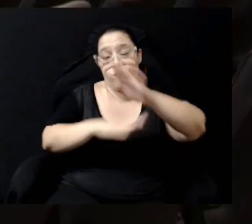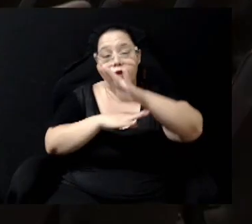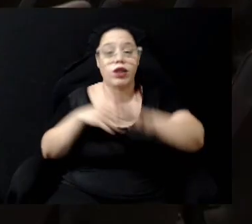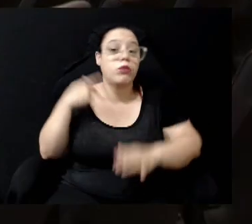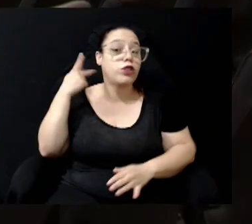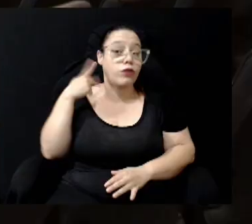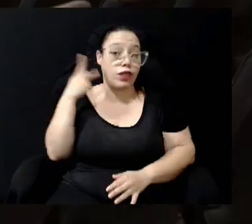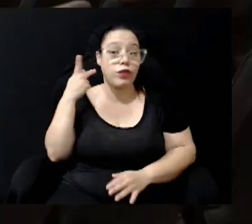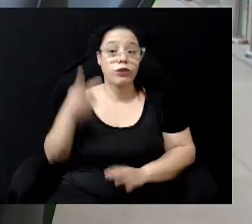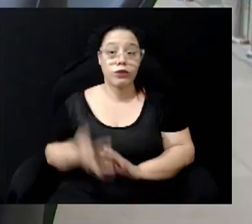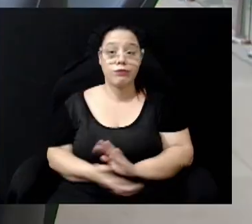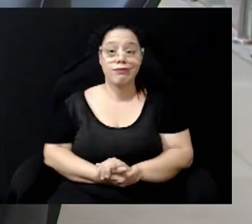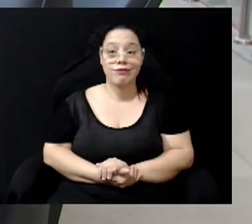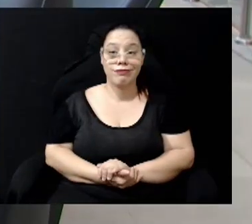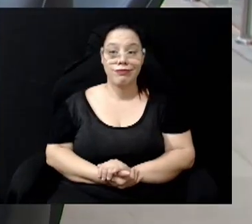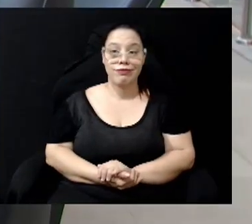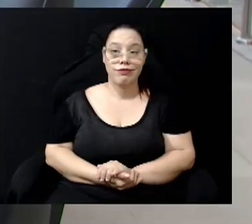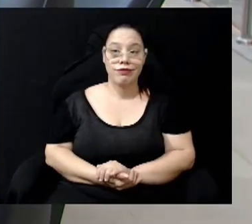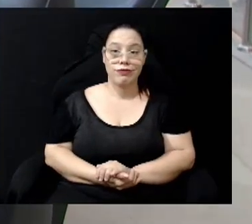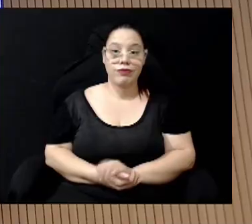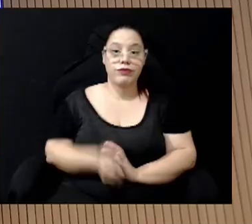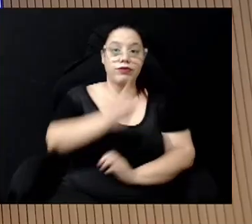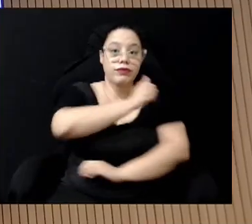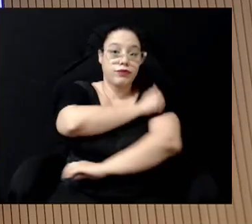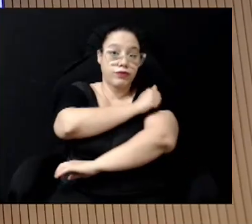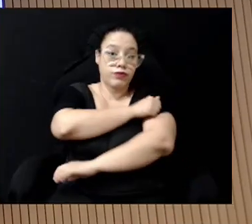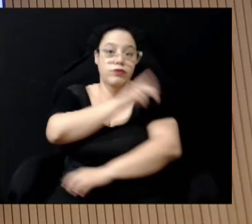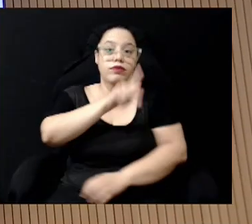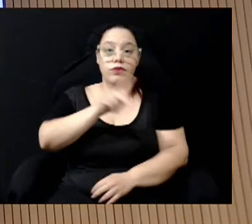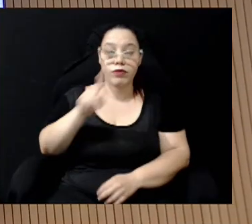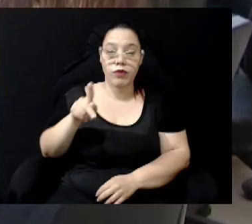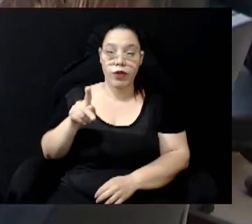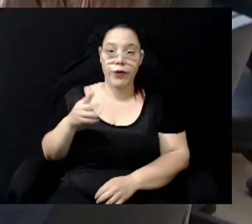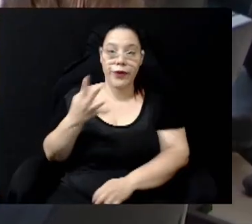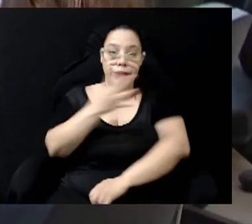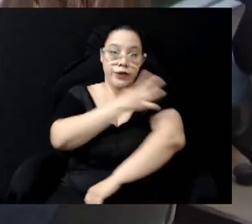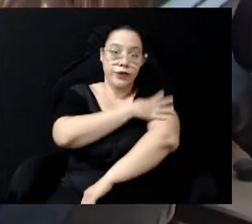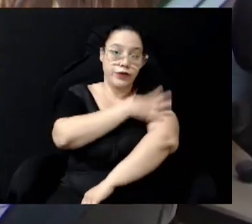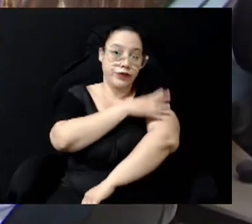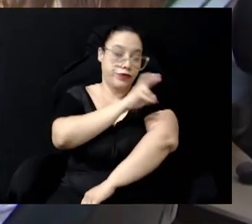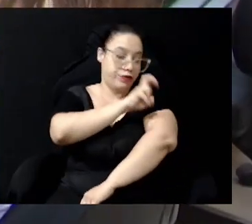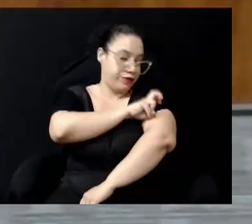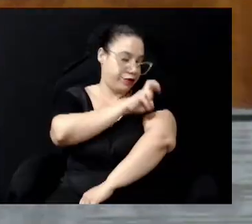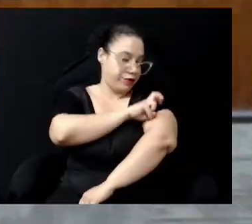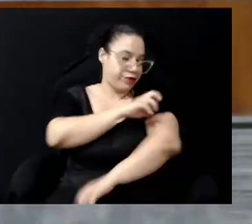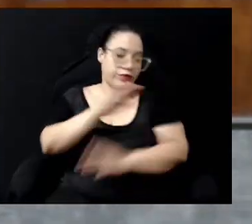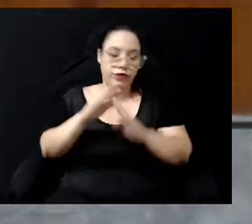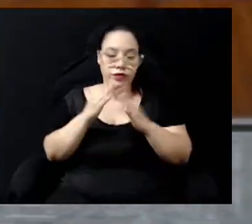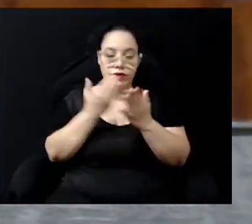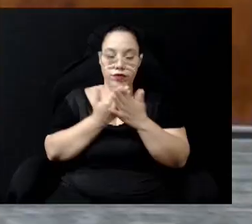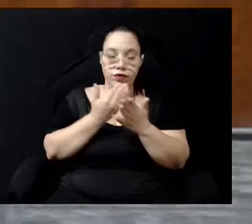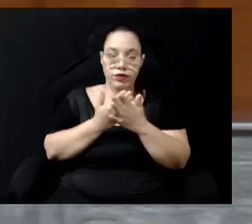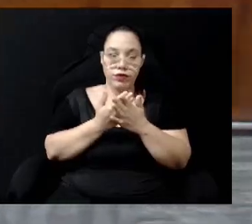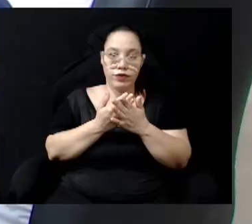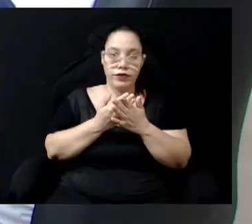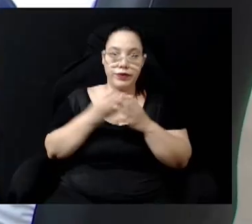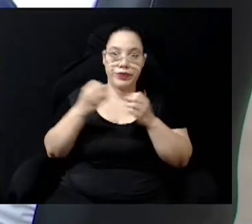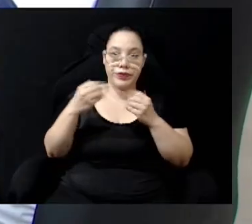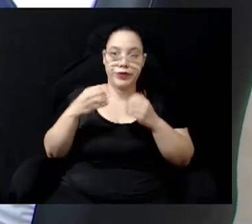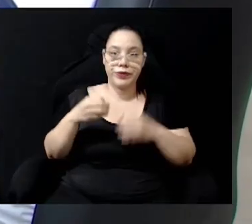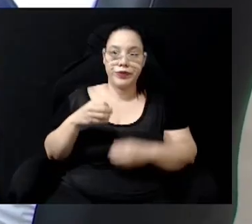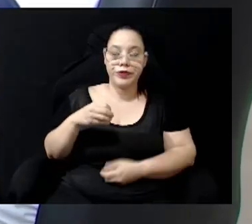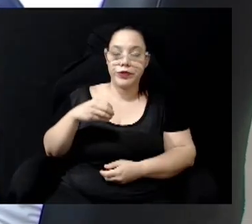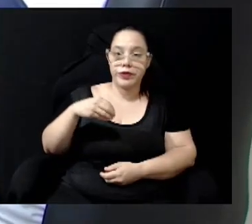Desta vez, foram os alunos e professores do 4º e 5º ano da Escola Municipal de Ensino Fundamental